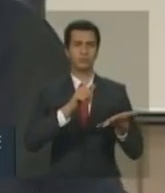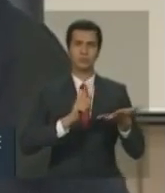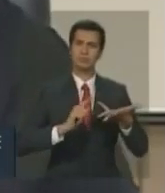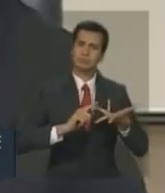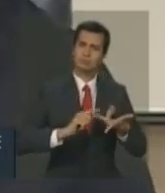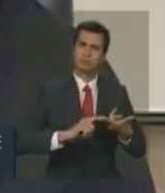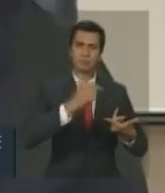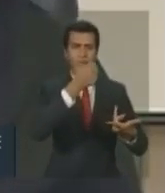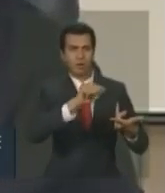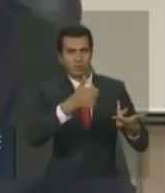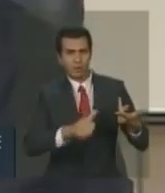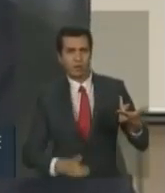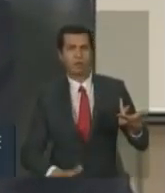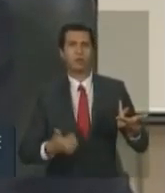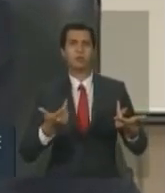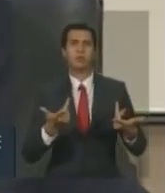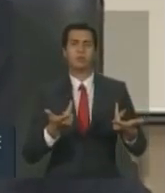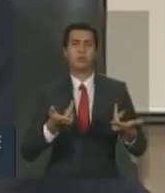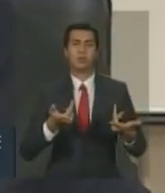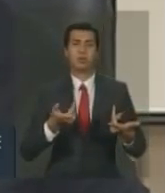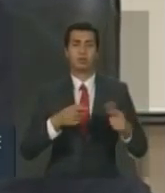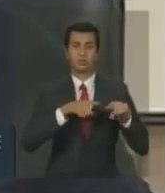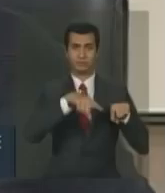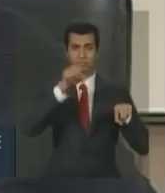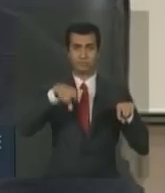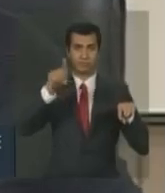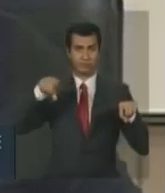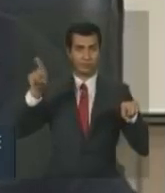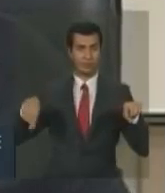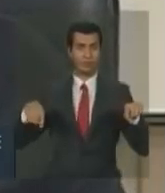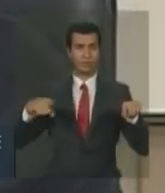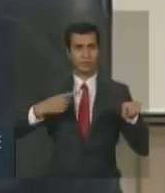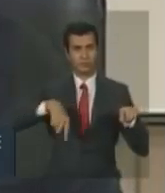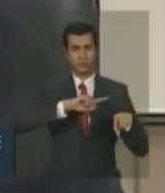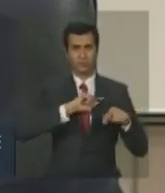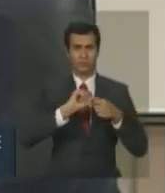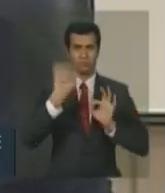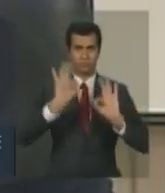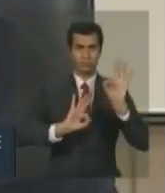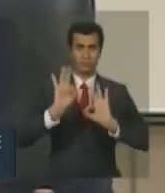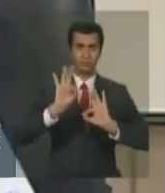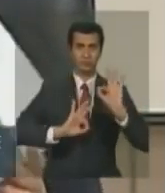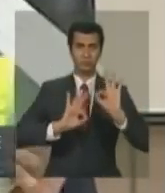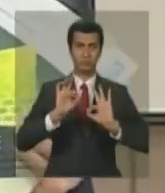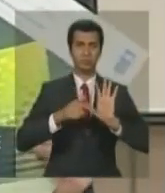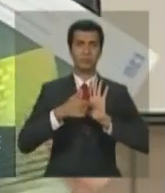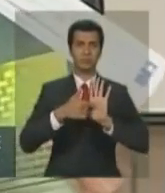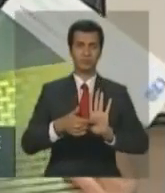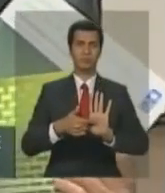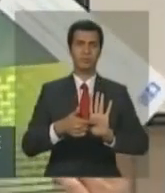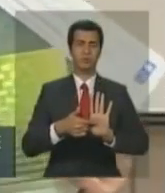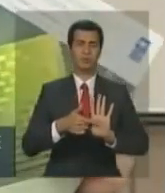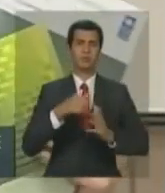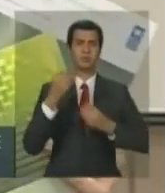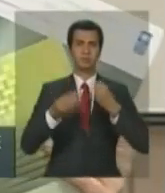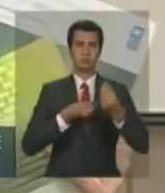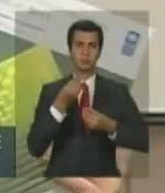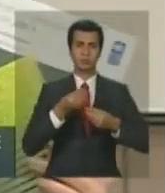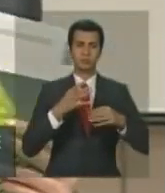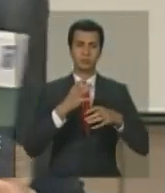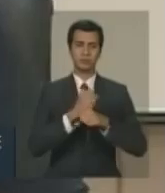Tem um dos gráficos, nós fizemos uma representação gráfica de um dos dados do relatório do